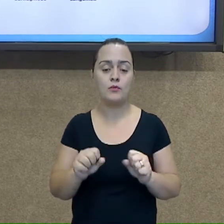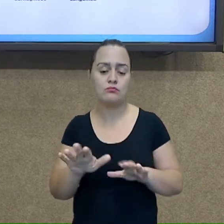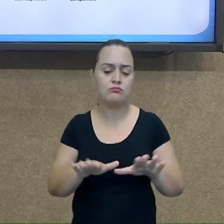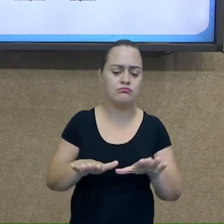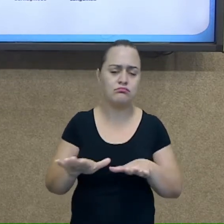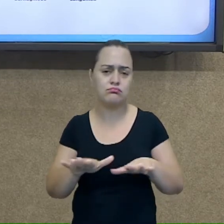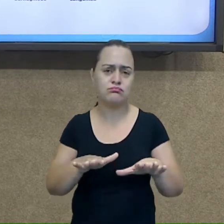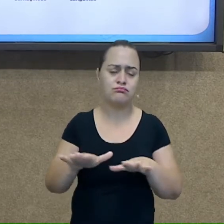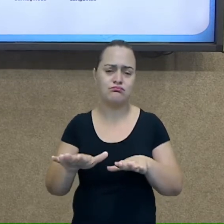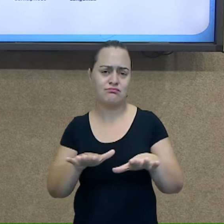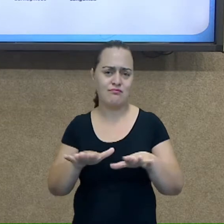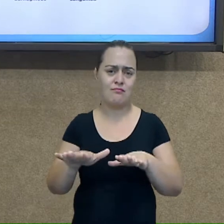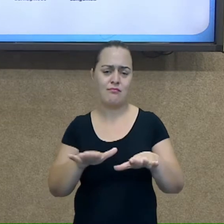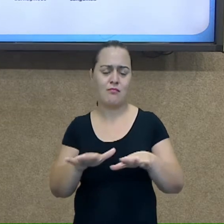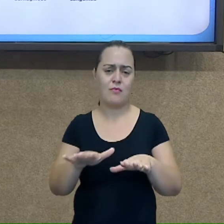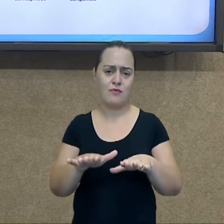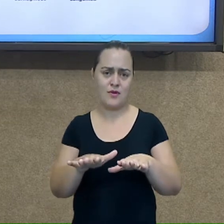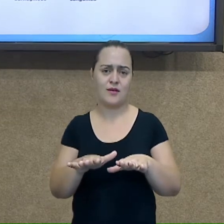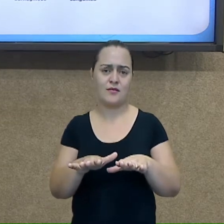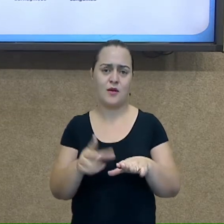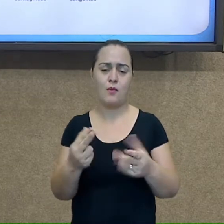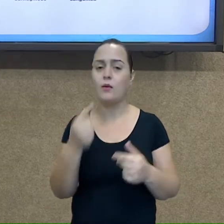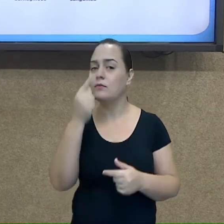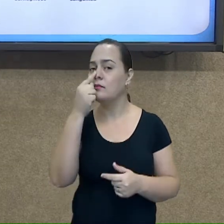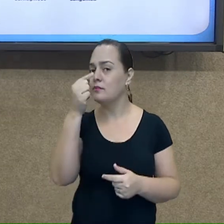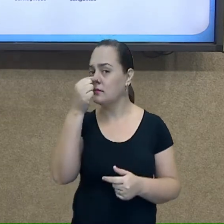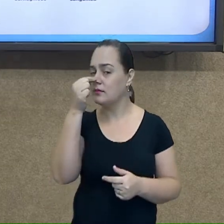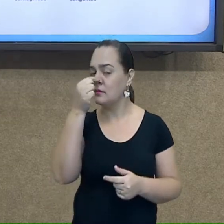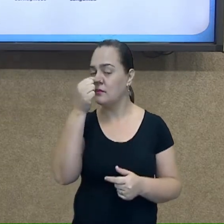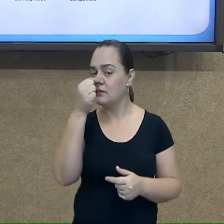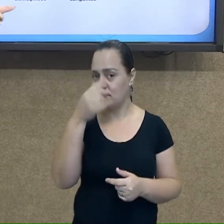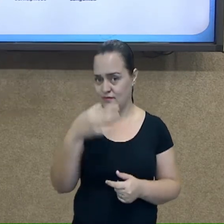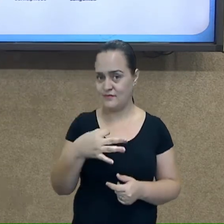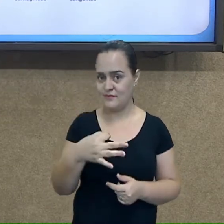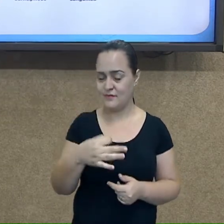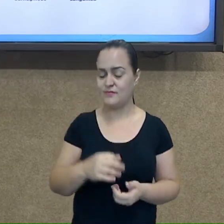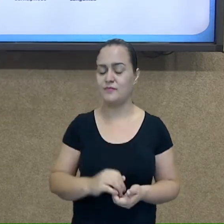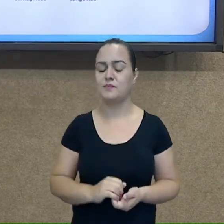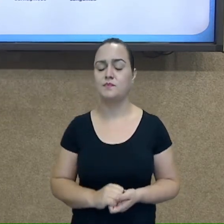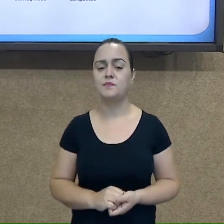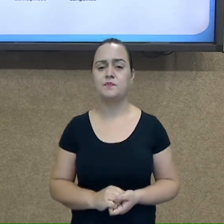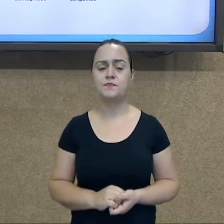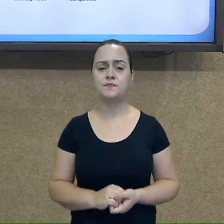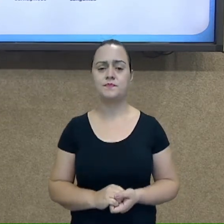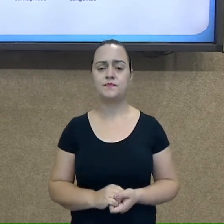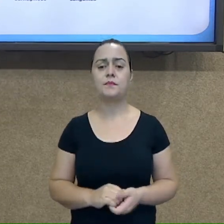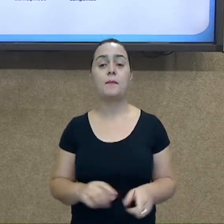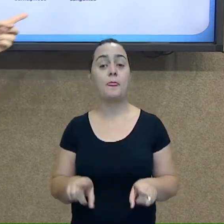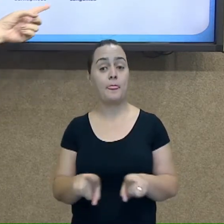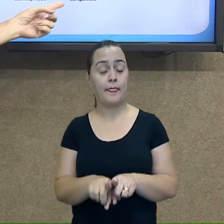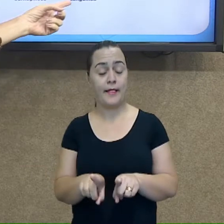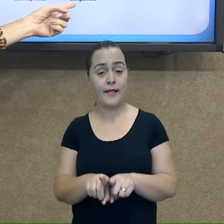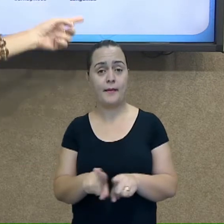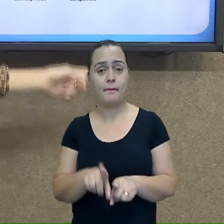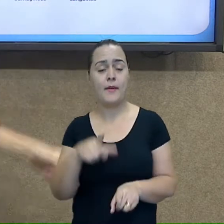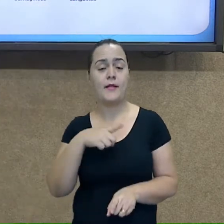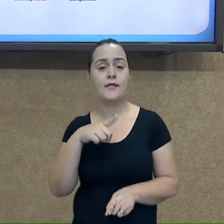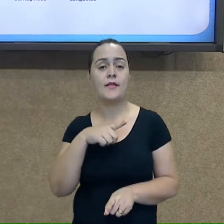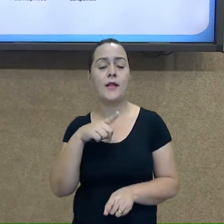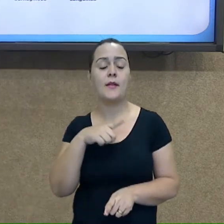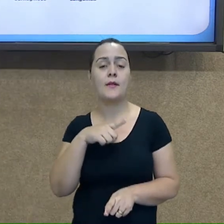característica, flexível, resistente, então é um tecido. Também o